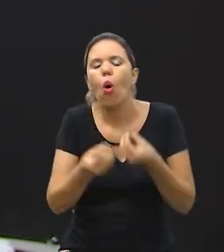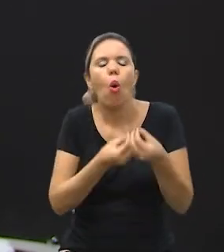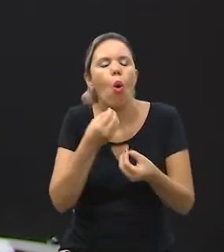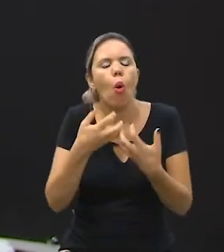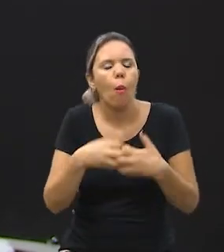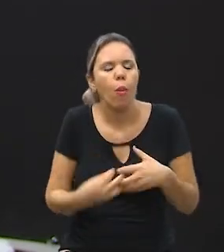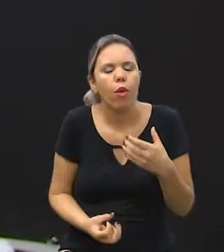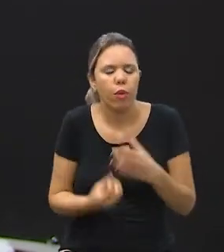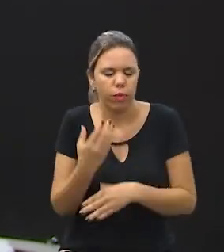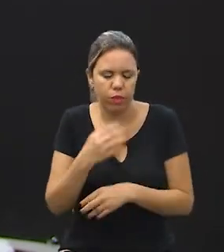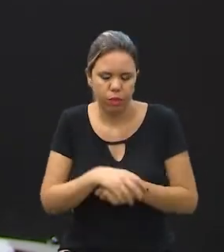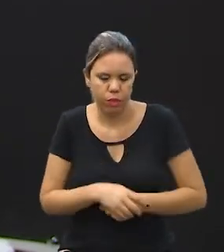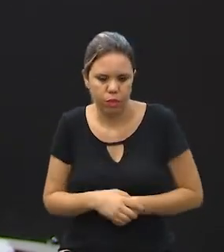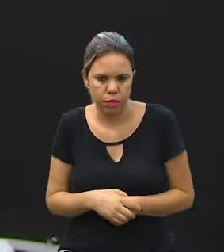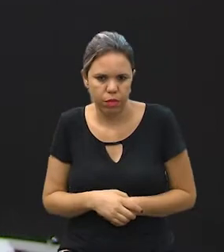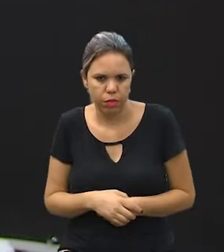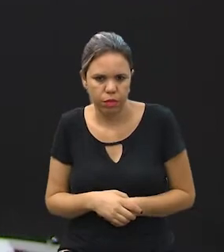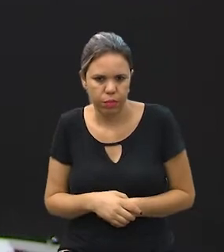de que forma?